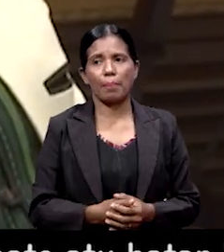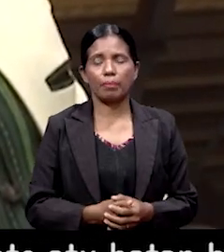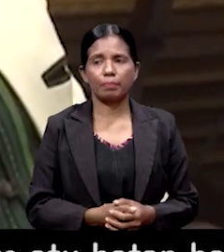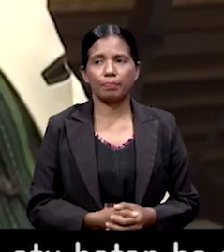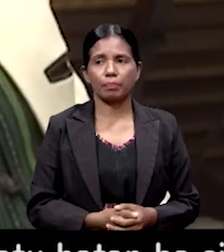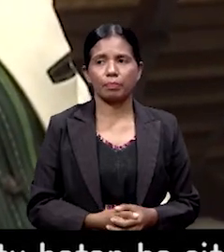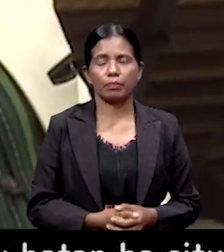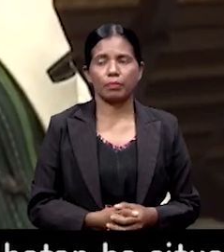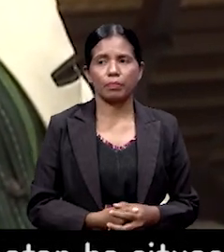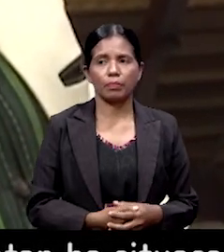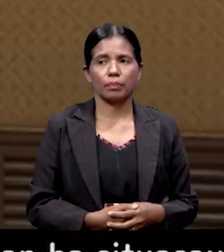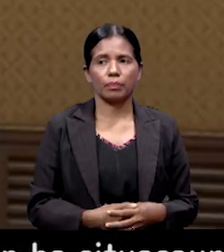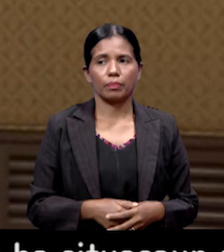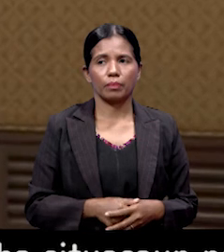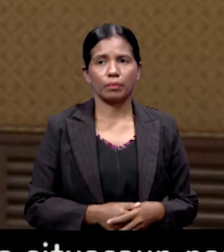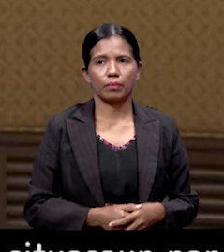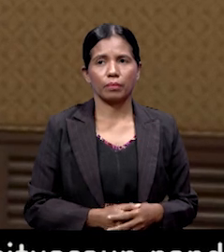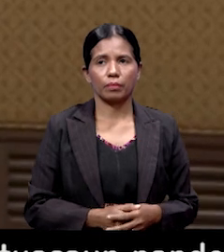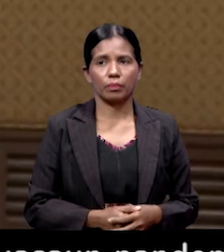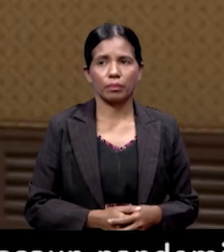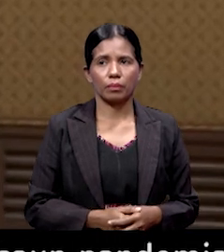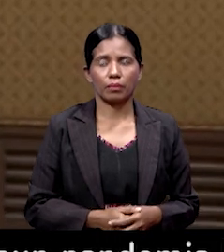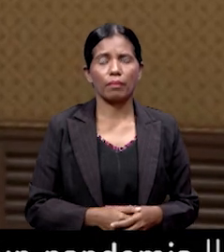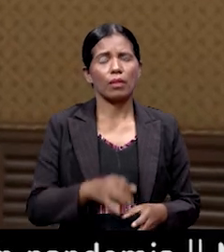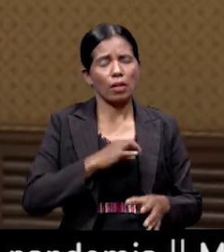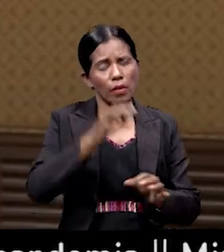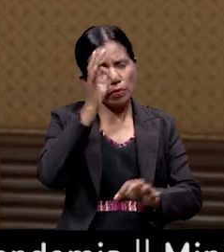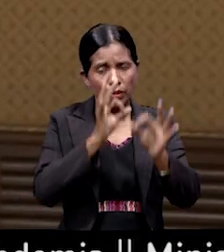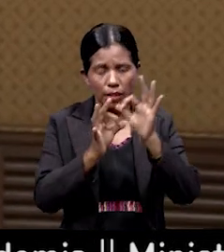Fraternidade